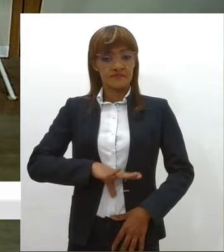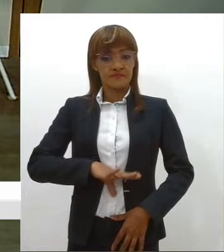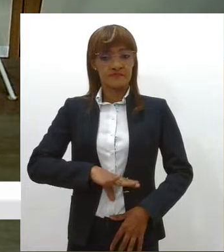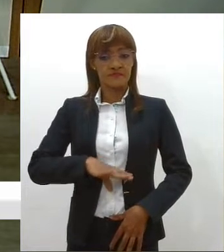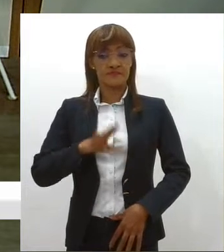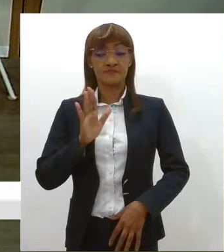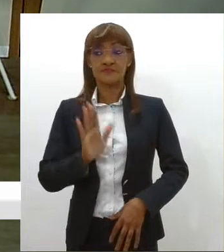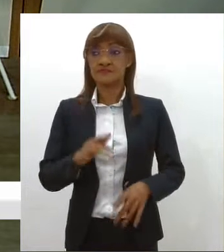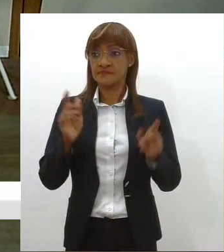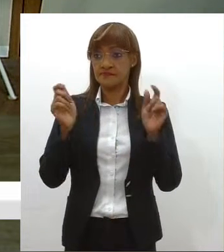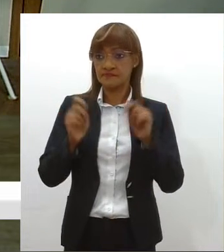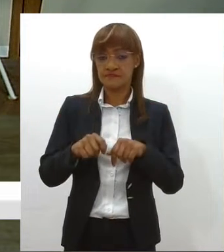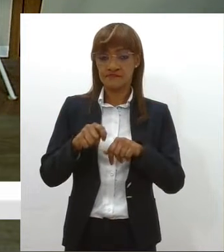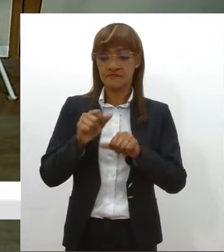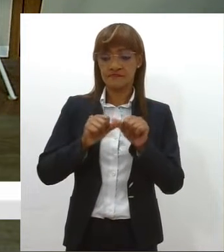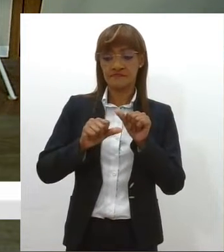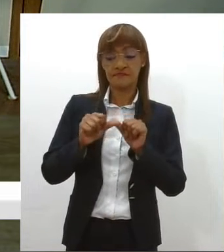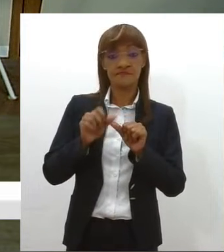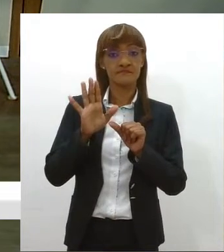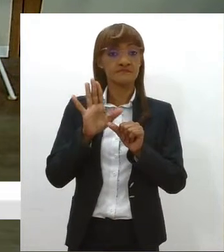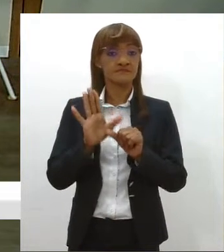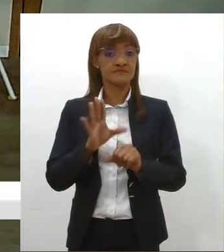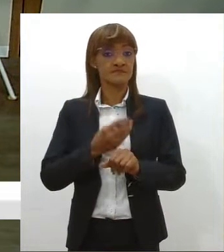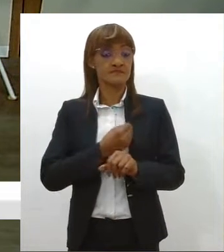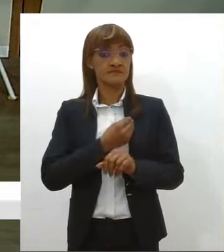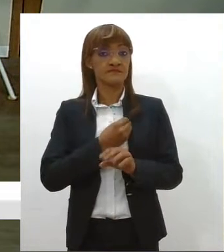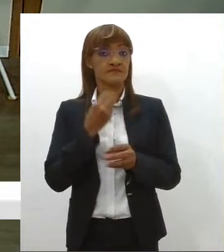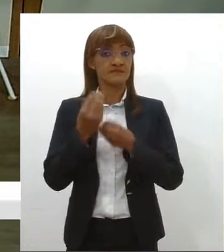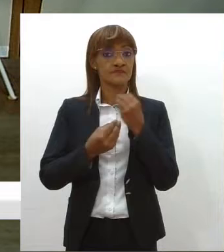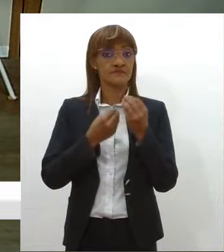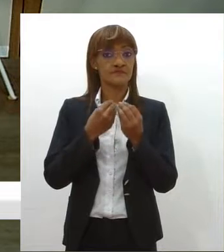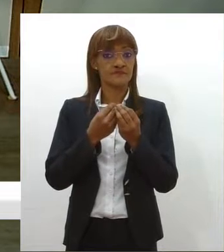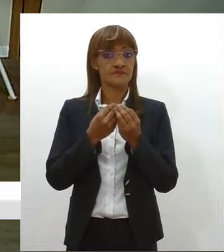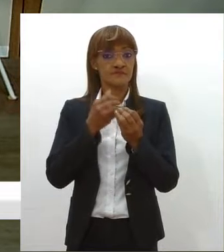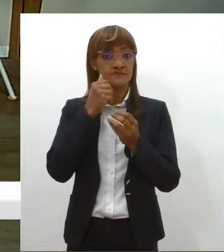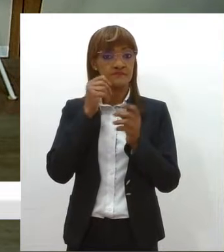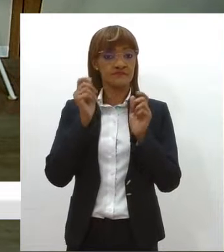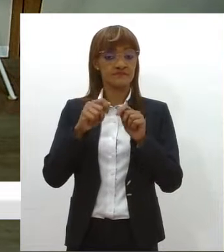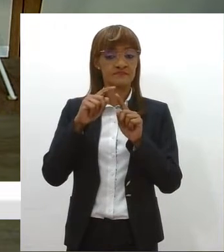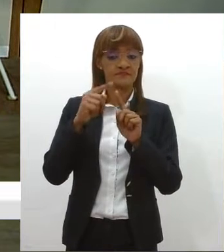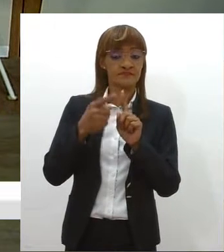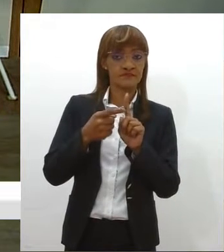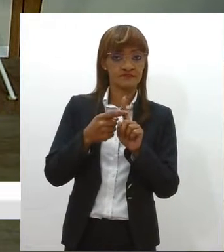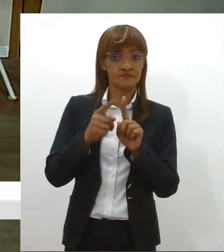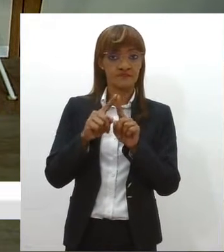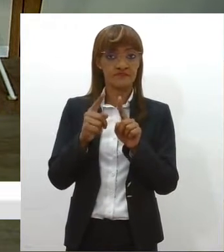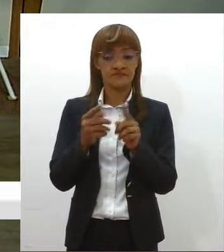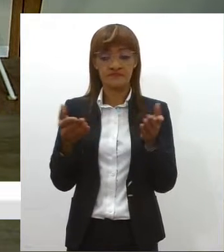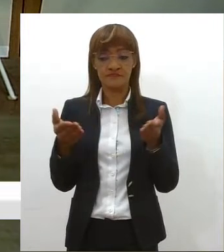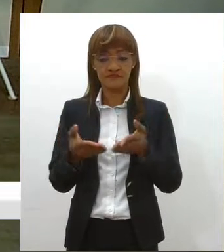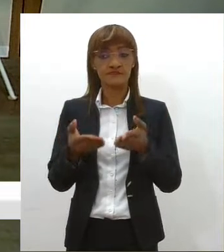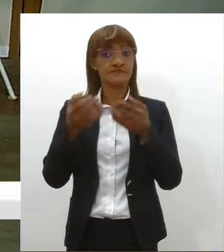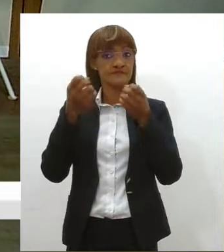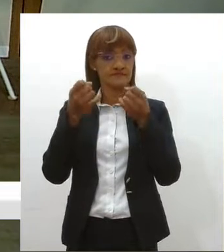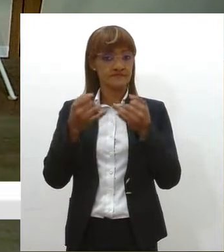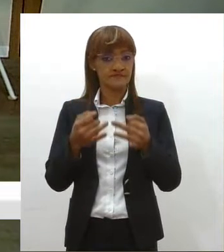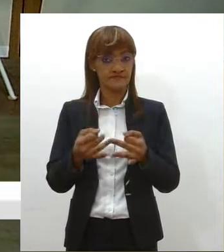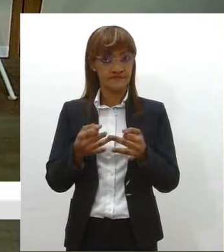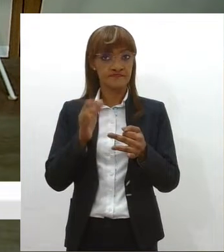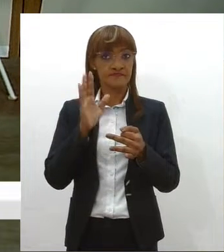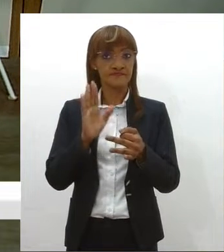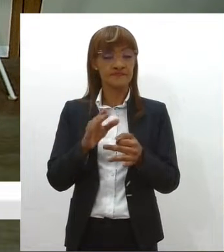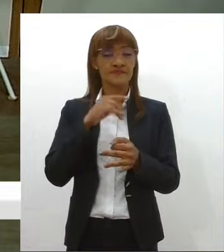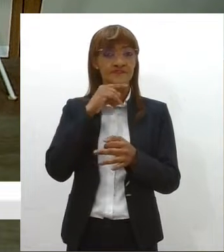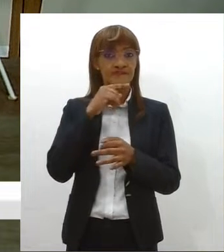impactar na libido e na fertilidade das mulheres. Para tirarmos estas e outras dúvidas, eu vou conversar a partir de agora